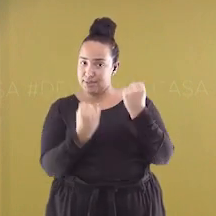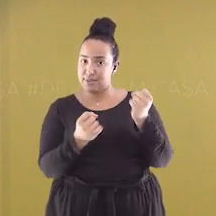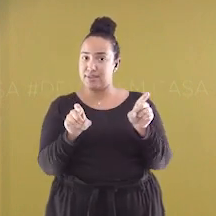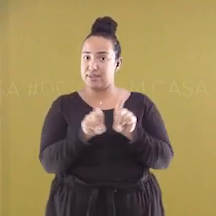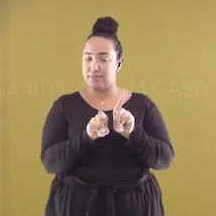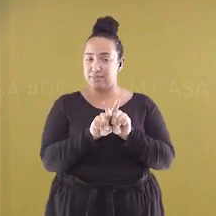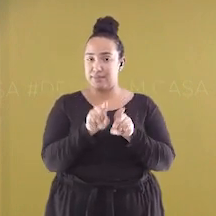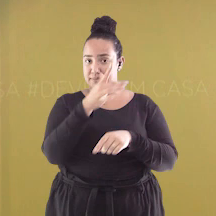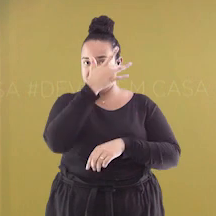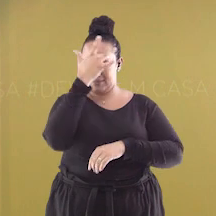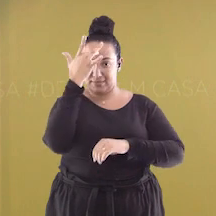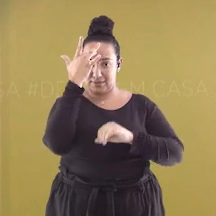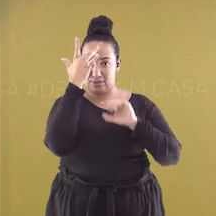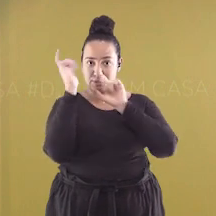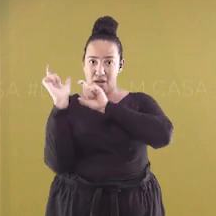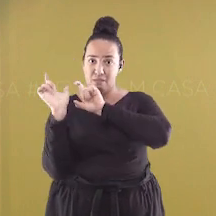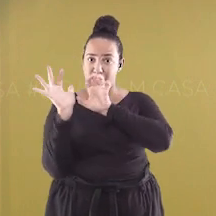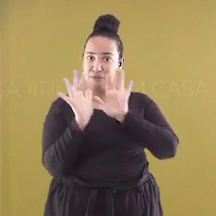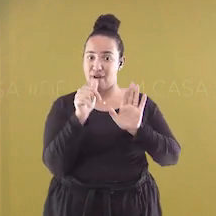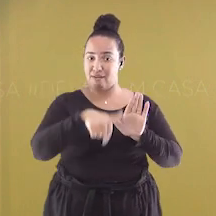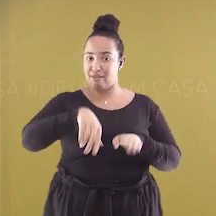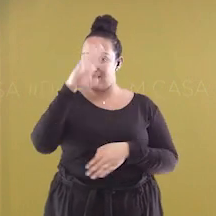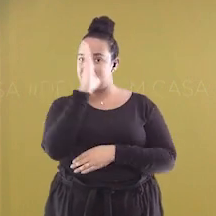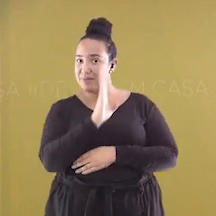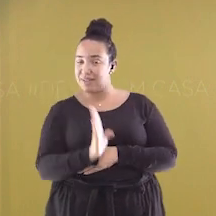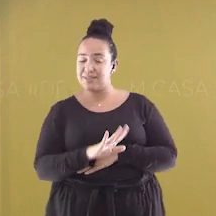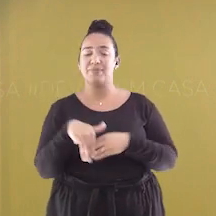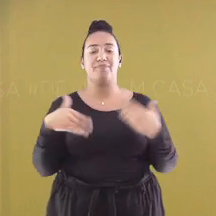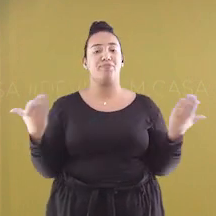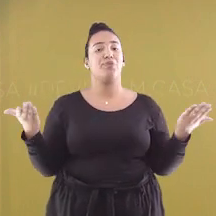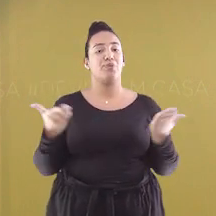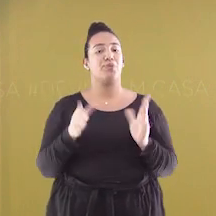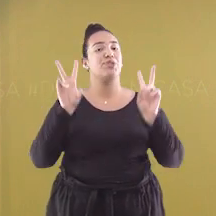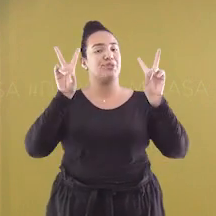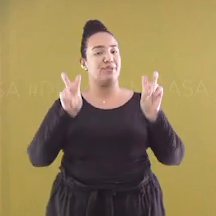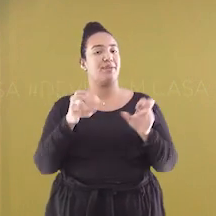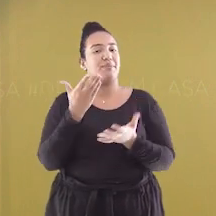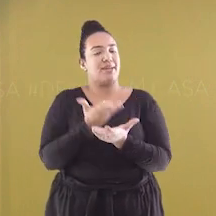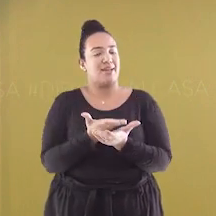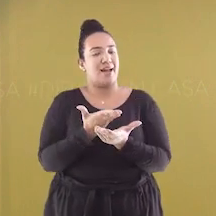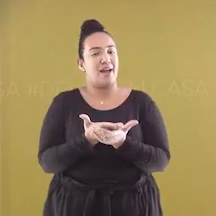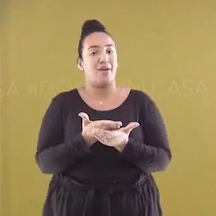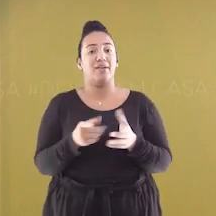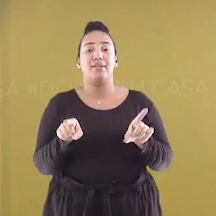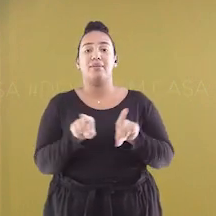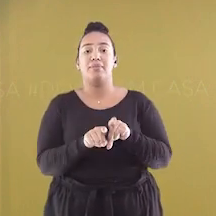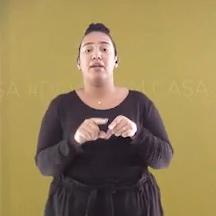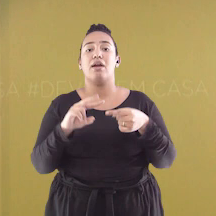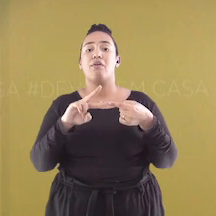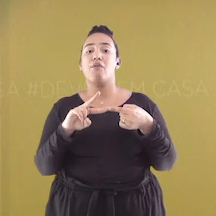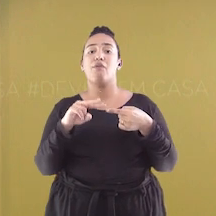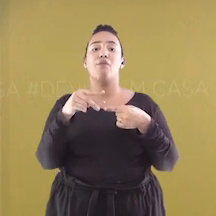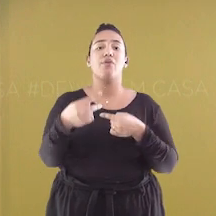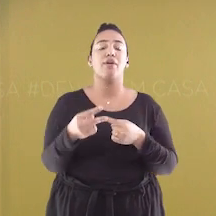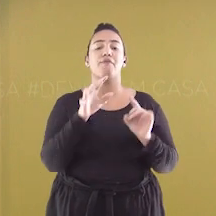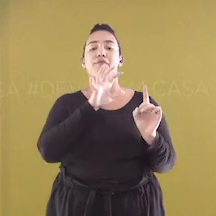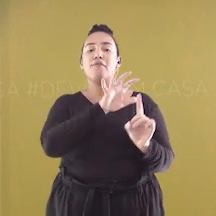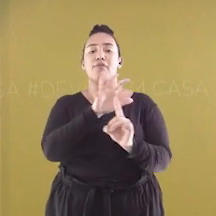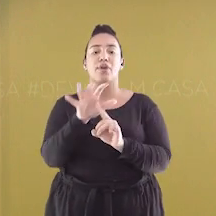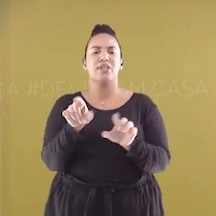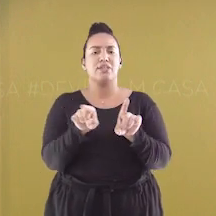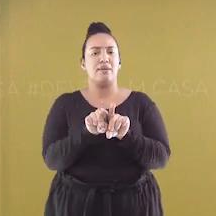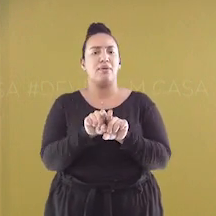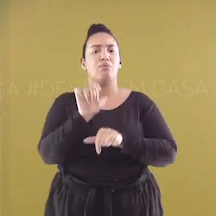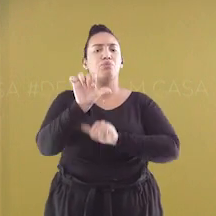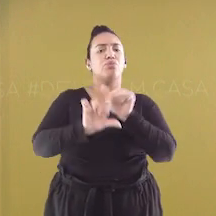e urbanização no Brasil. E hoje iremos falar sobre isso e sobre quais os efeitos e as mudanças